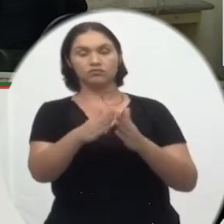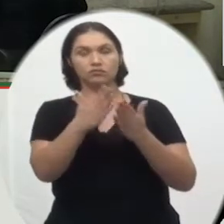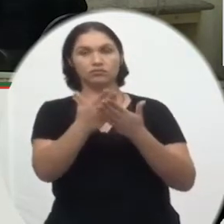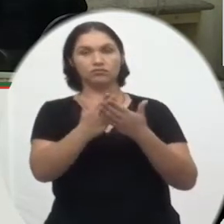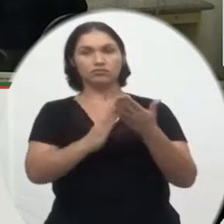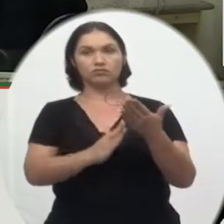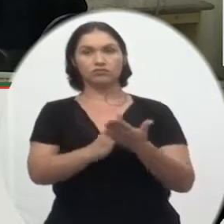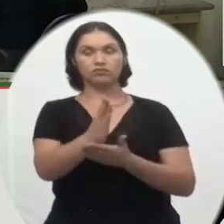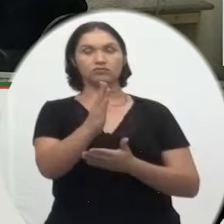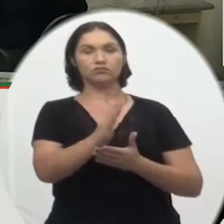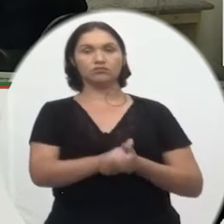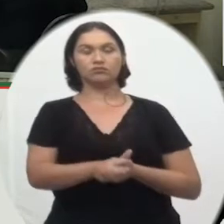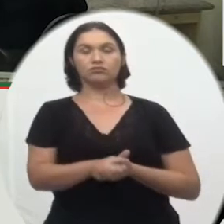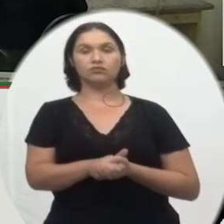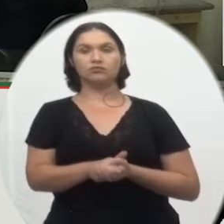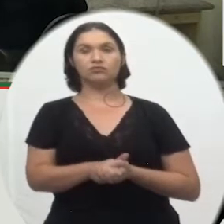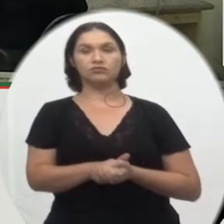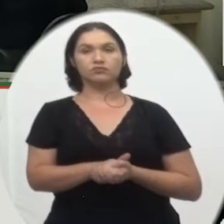unanimidade.